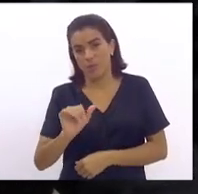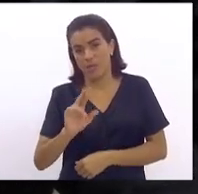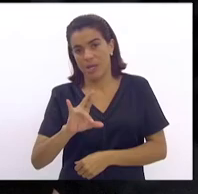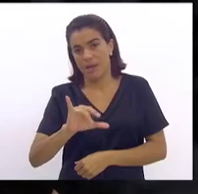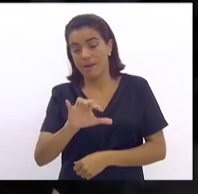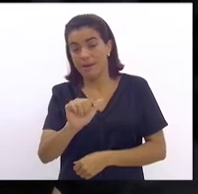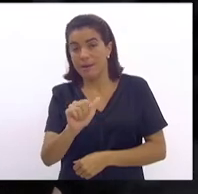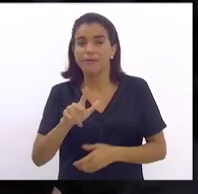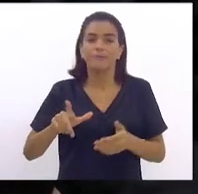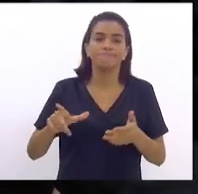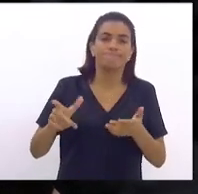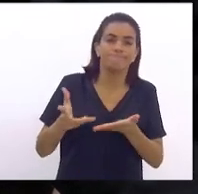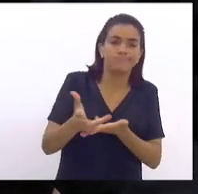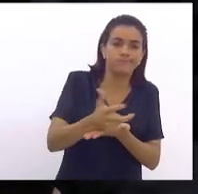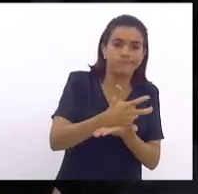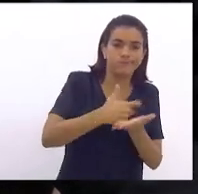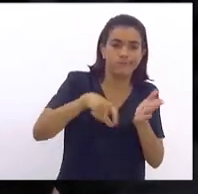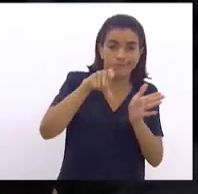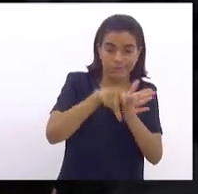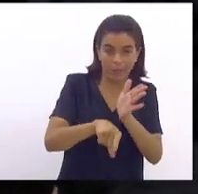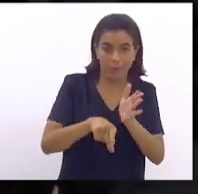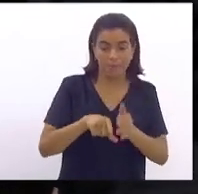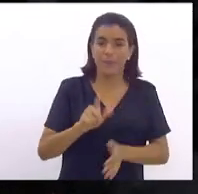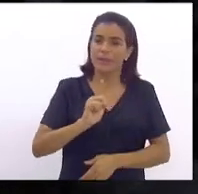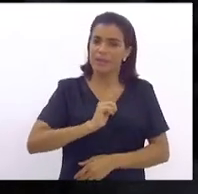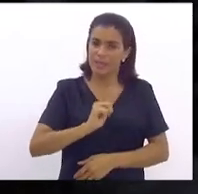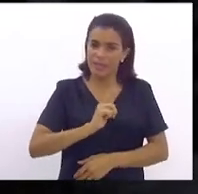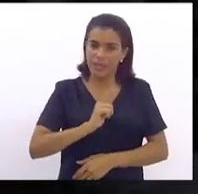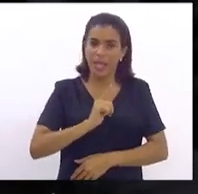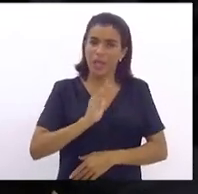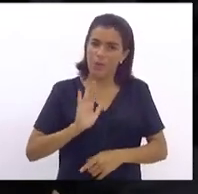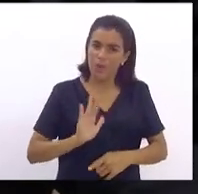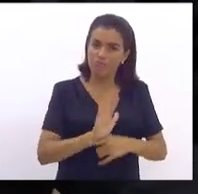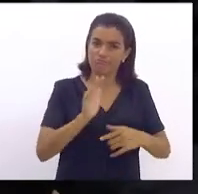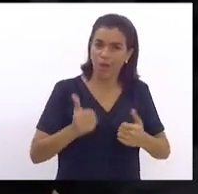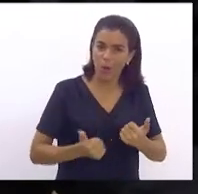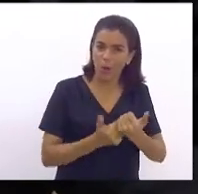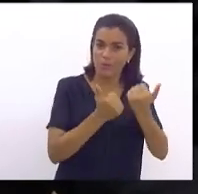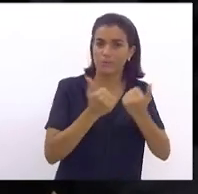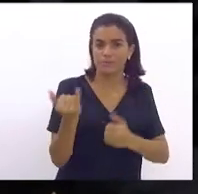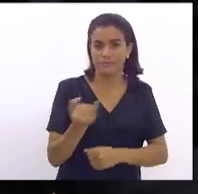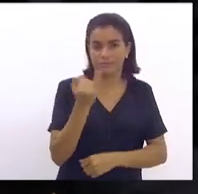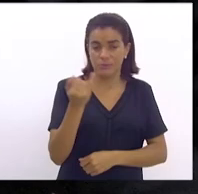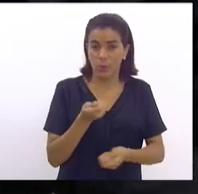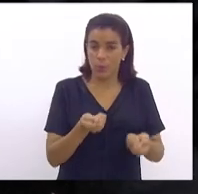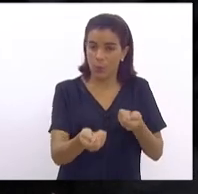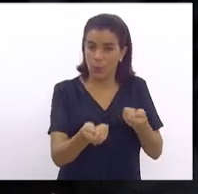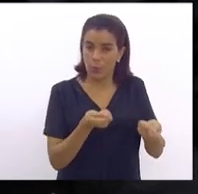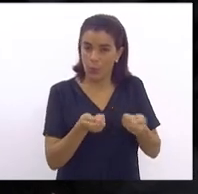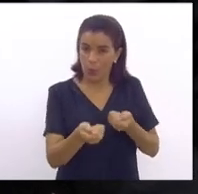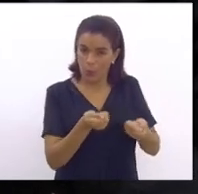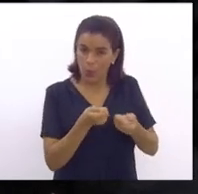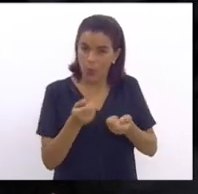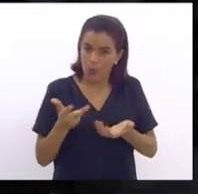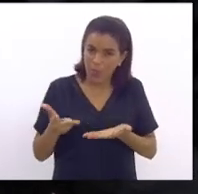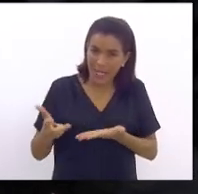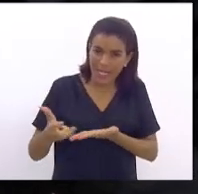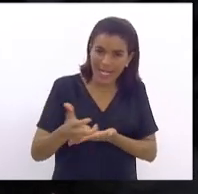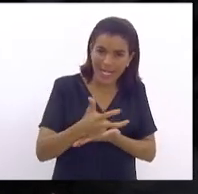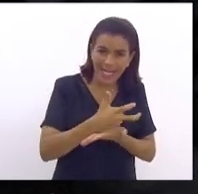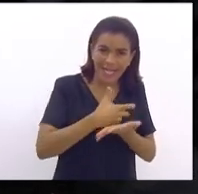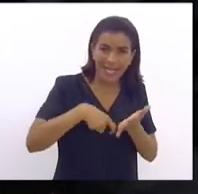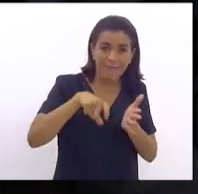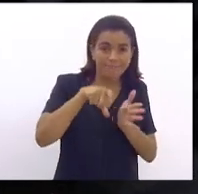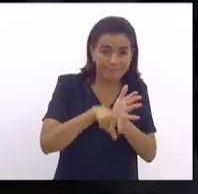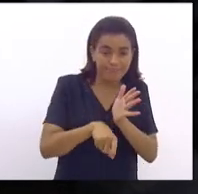de que não há queda, muito pelo contrário, existe uma contribuição importante no controle dessa arrecadação, não é? Aqui